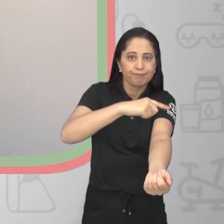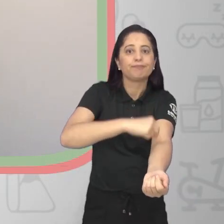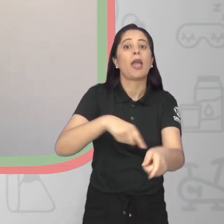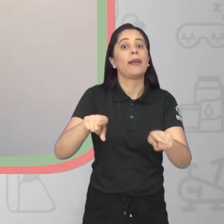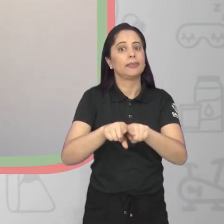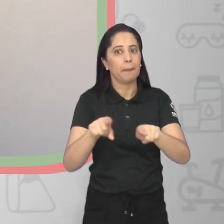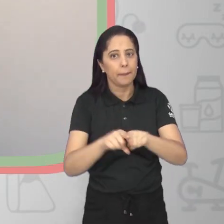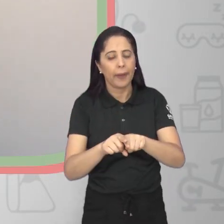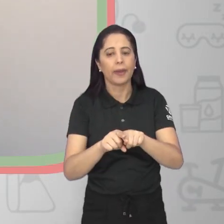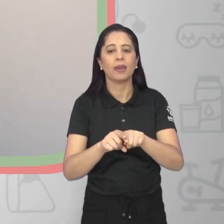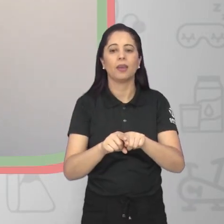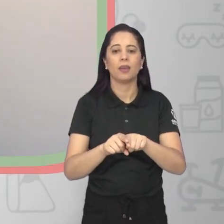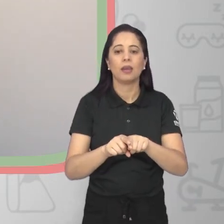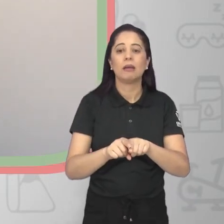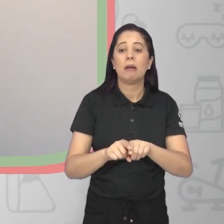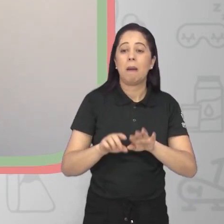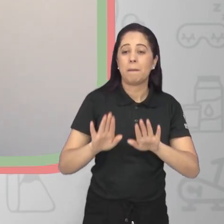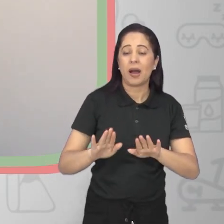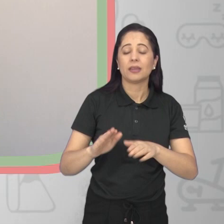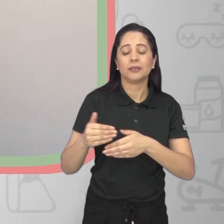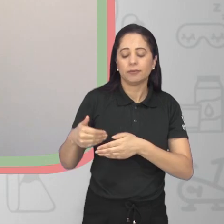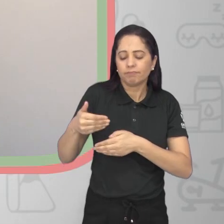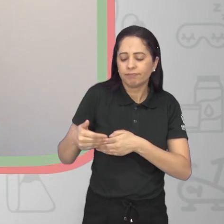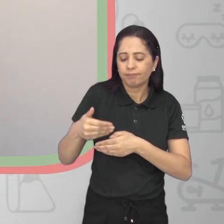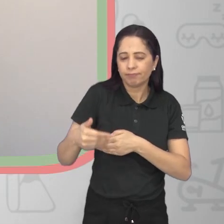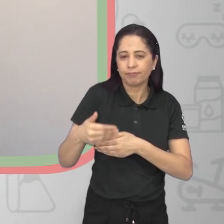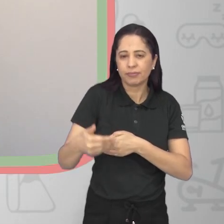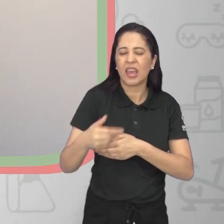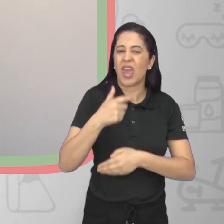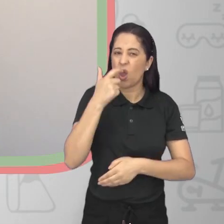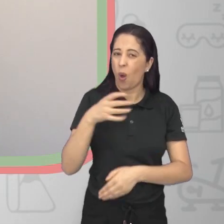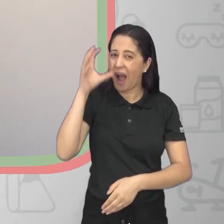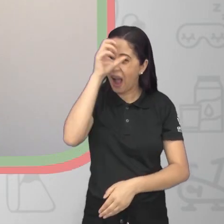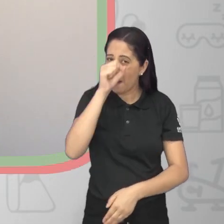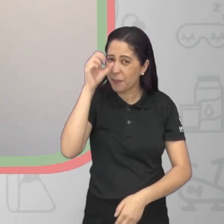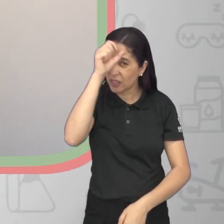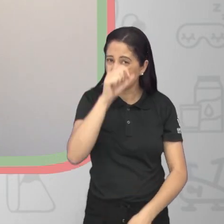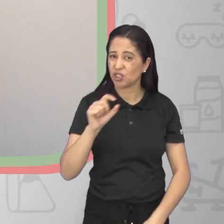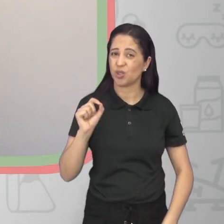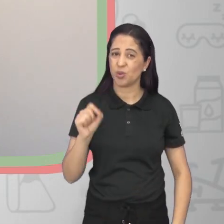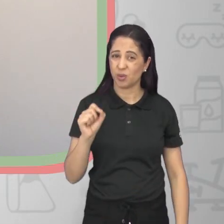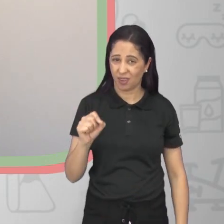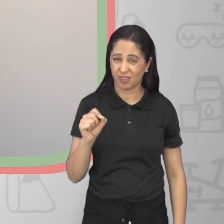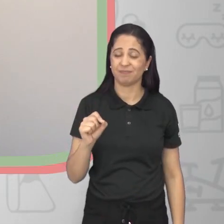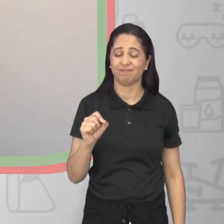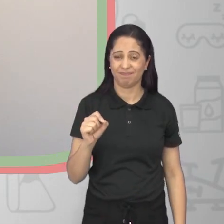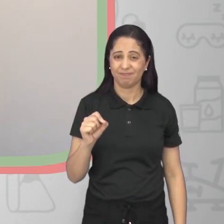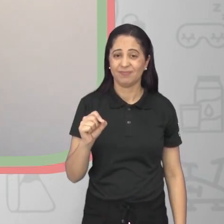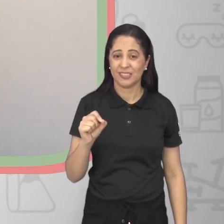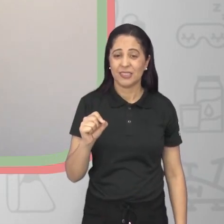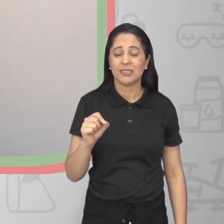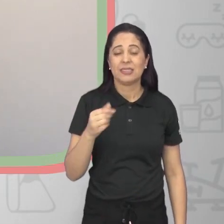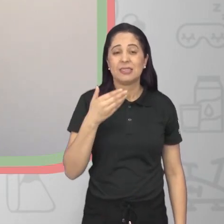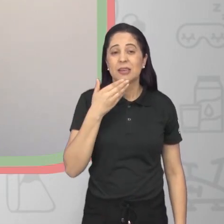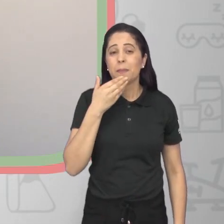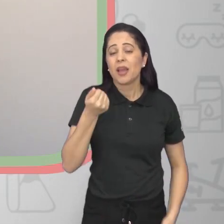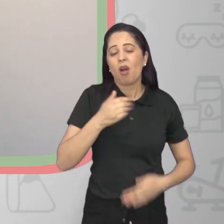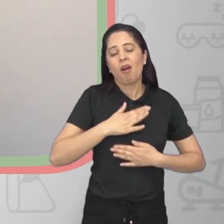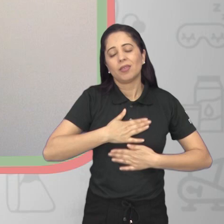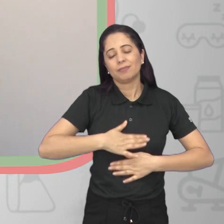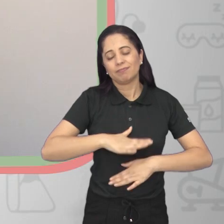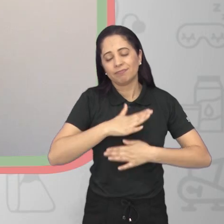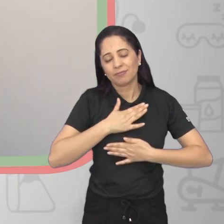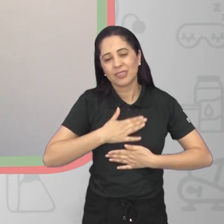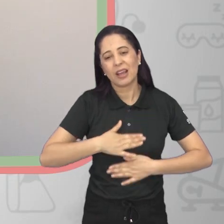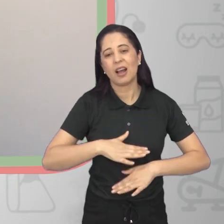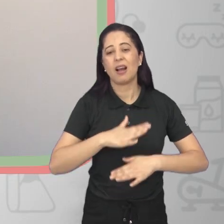quimioterapias. E apesar de tanto imprevisto nessa caminhada, aprendi muito que a direção é mais importante que a velocidade. Hoje